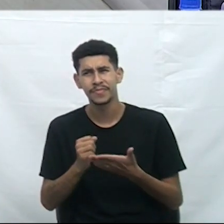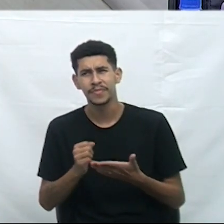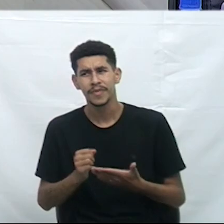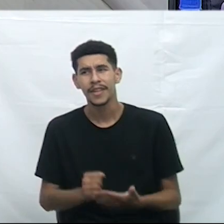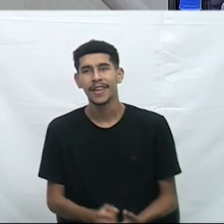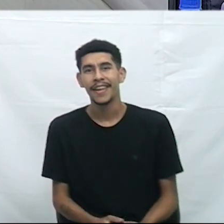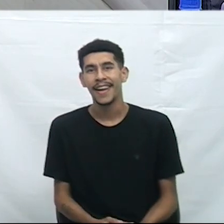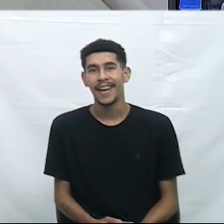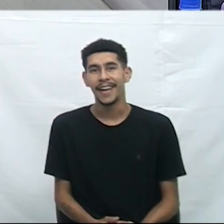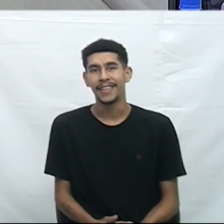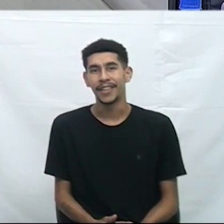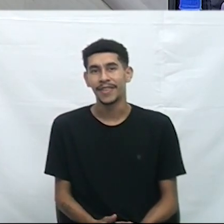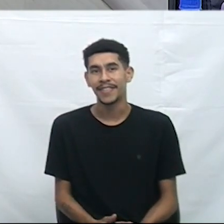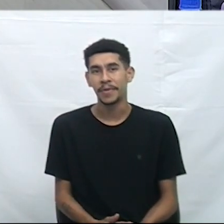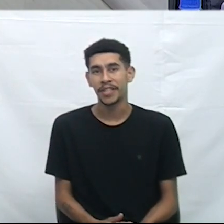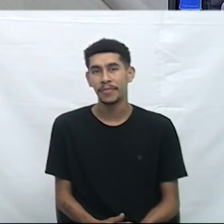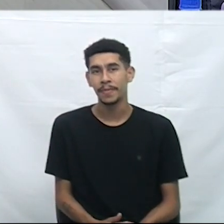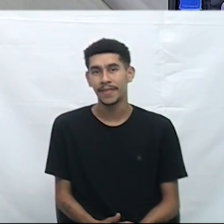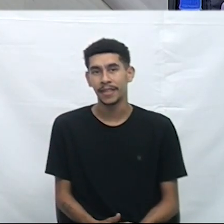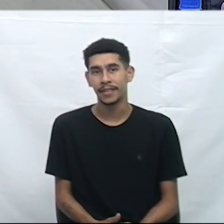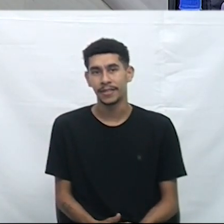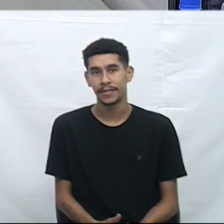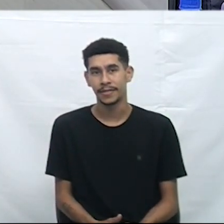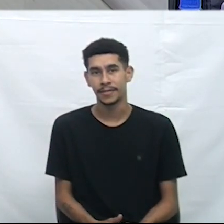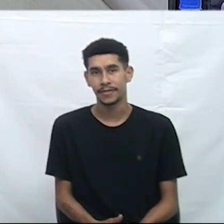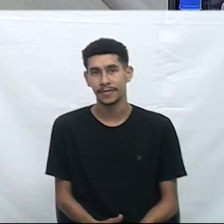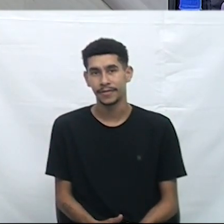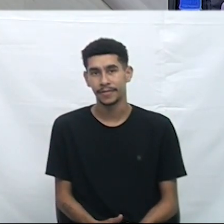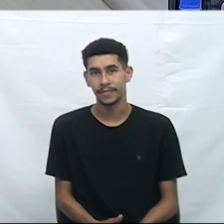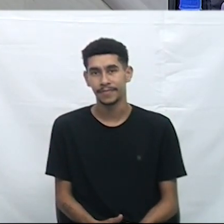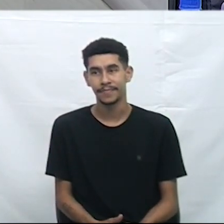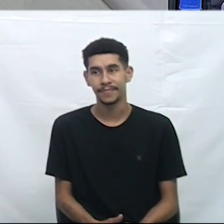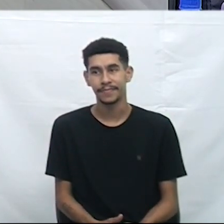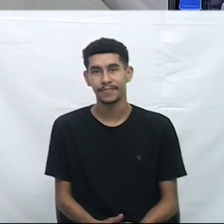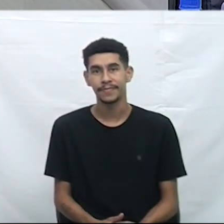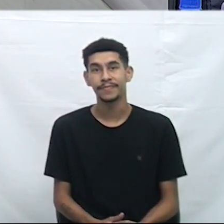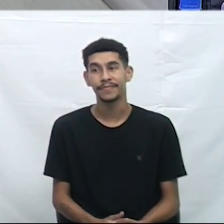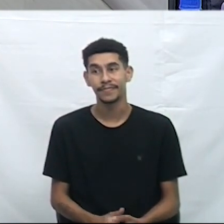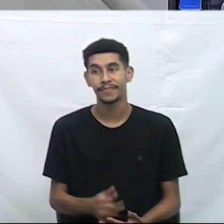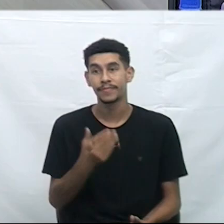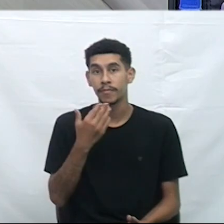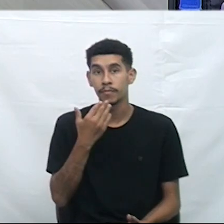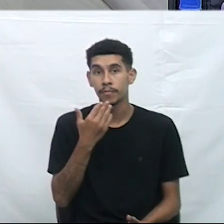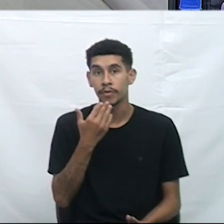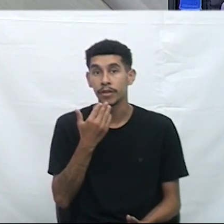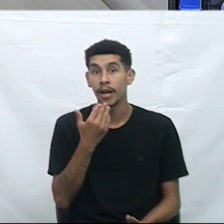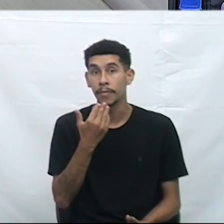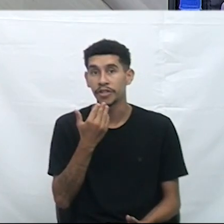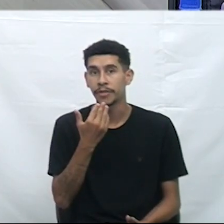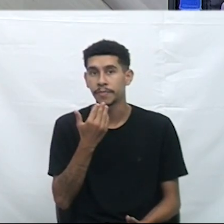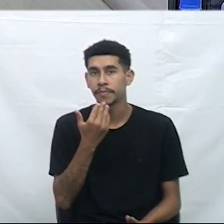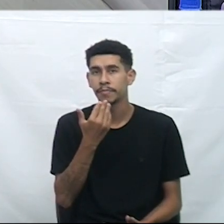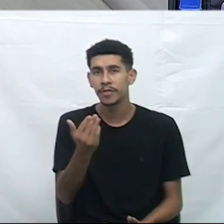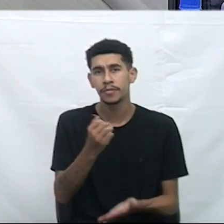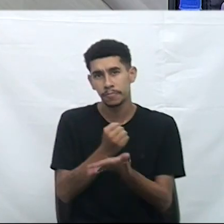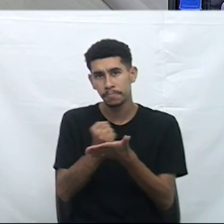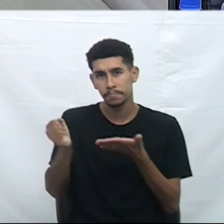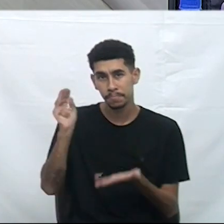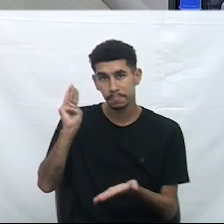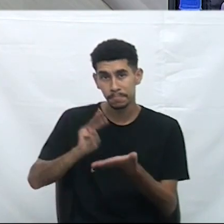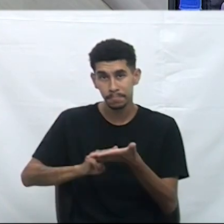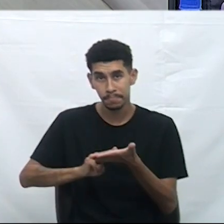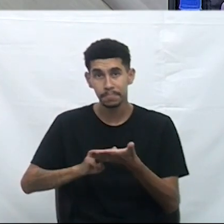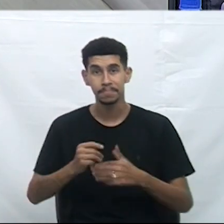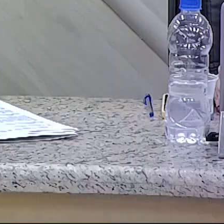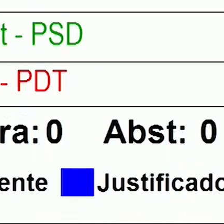todos, xalão a todos. Solicito aos senhores vereadores e às senhoras vereadoras que façam a confirmação do quórum.